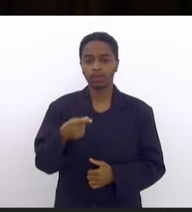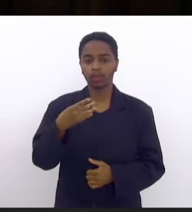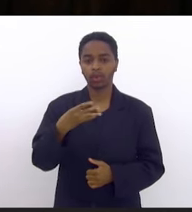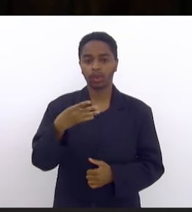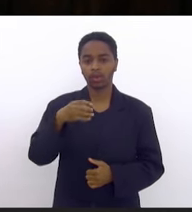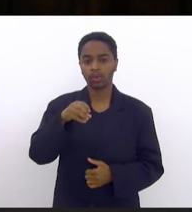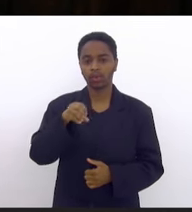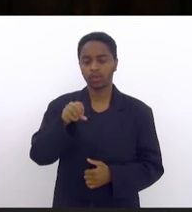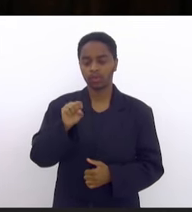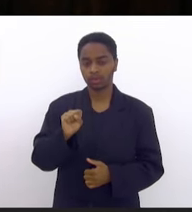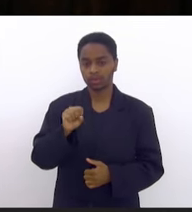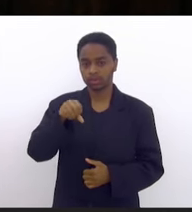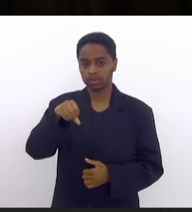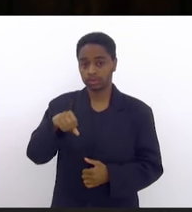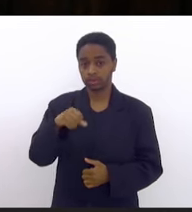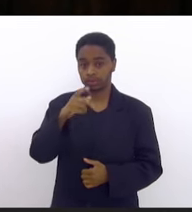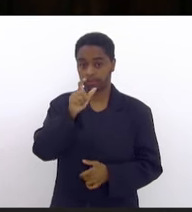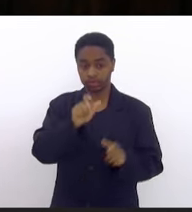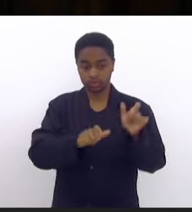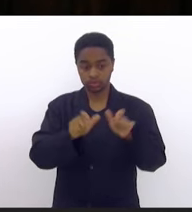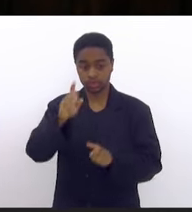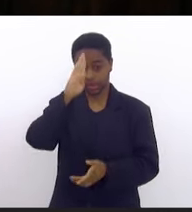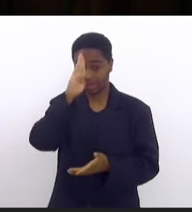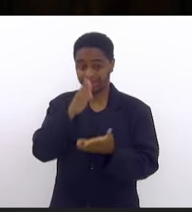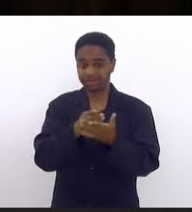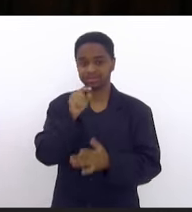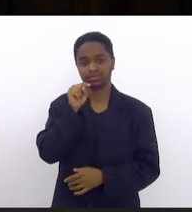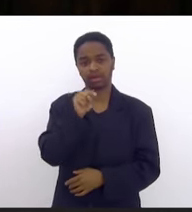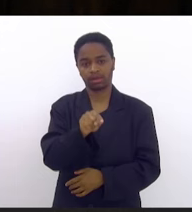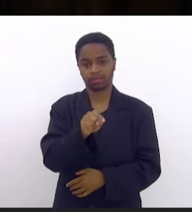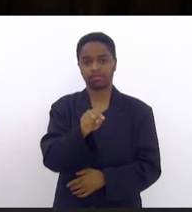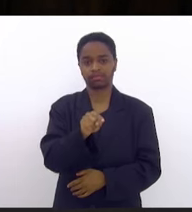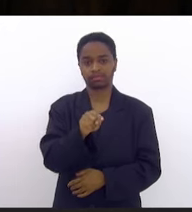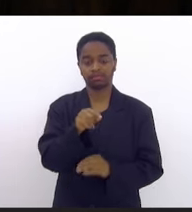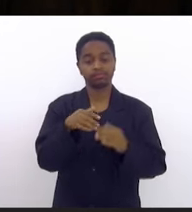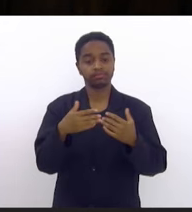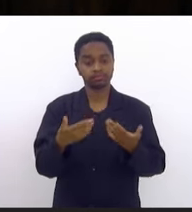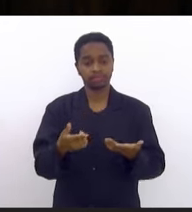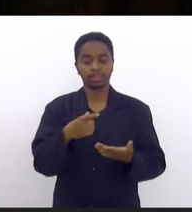32.489 pessoas que acreditaram no senhor. E eu tenho